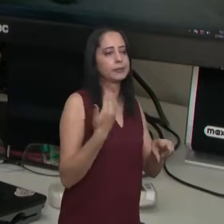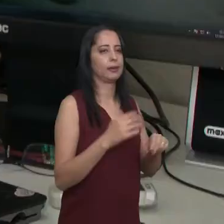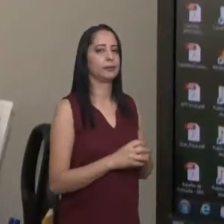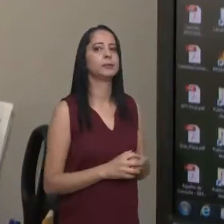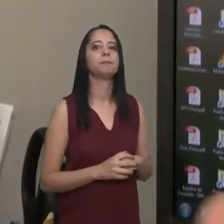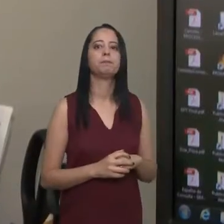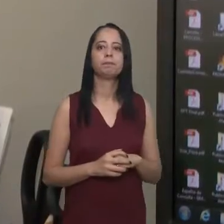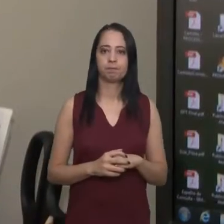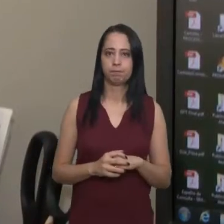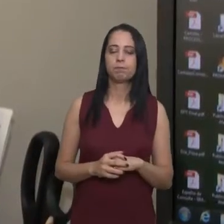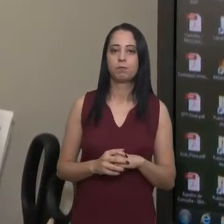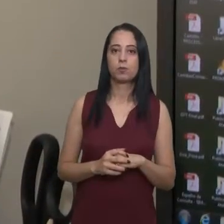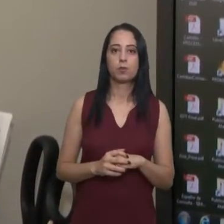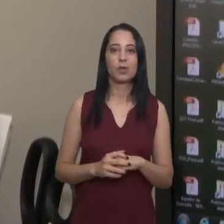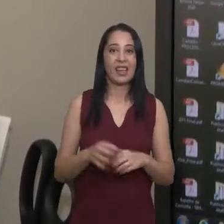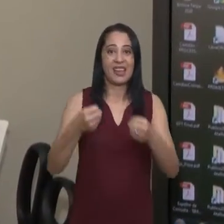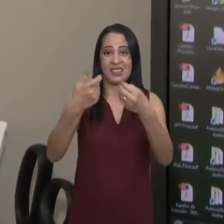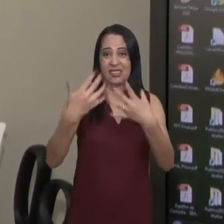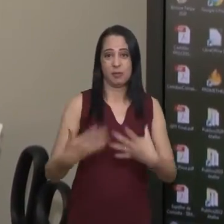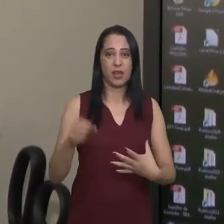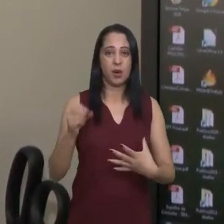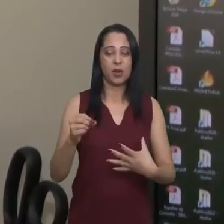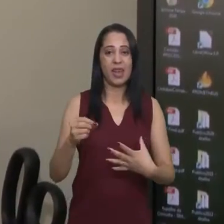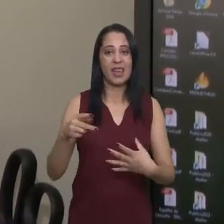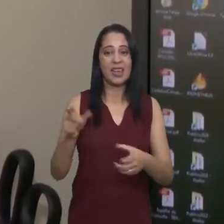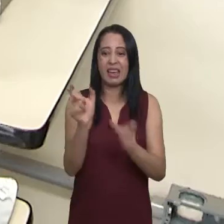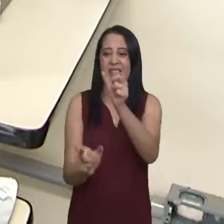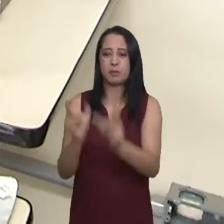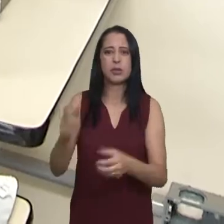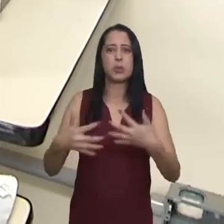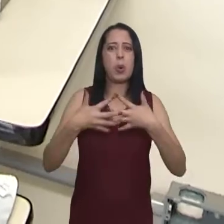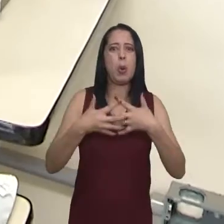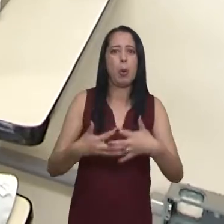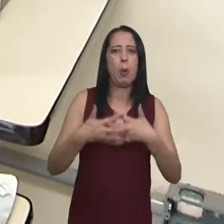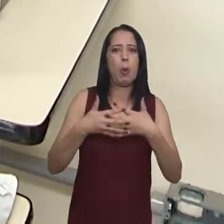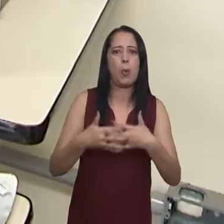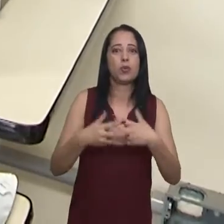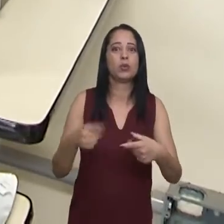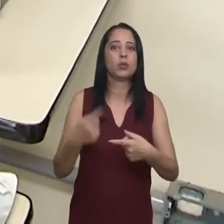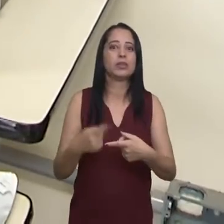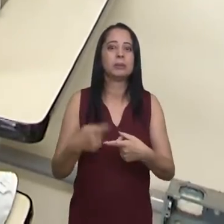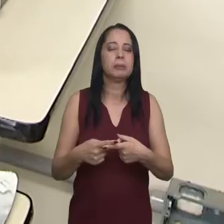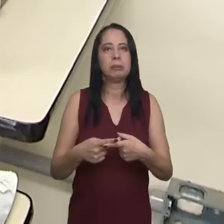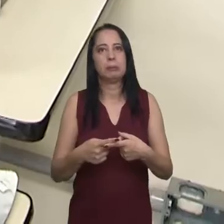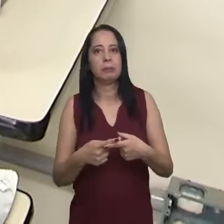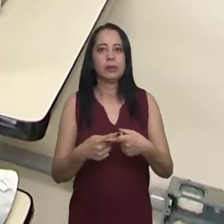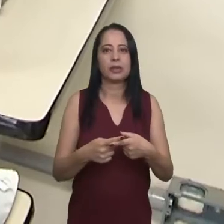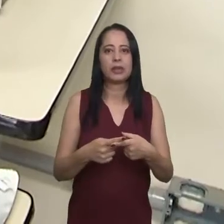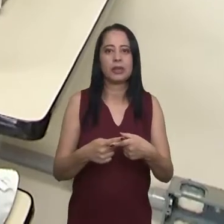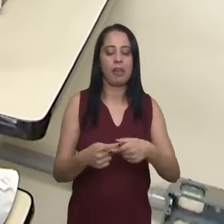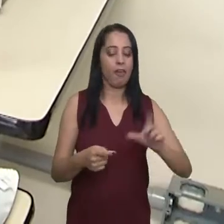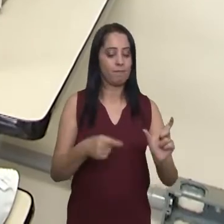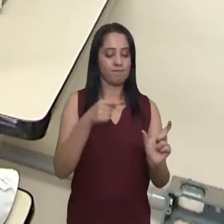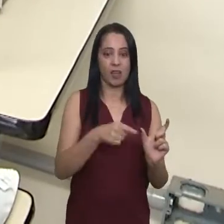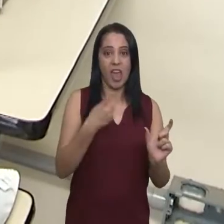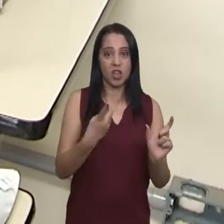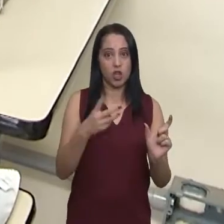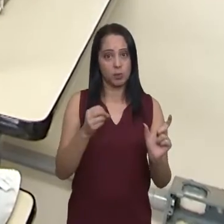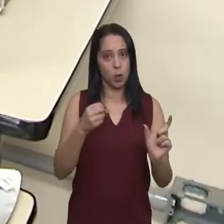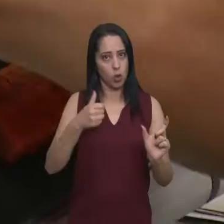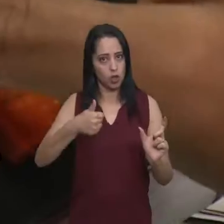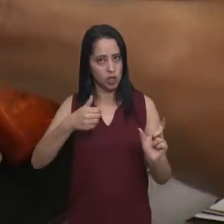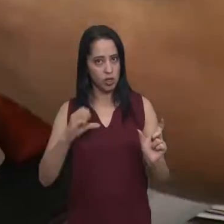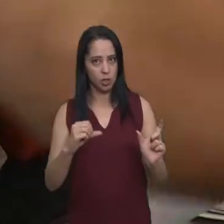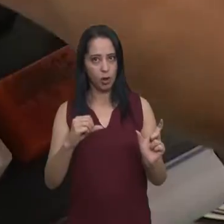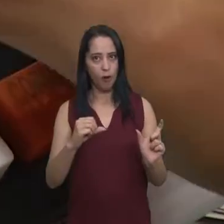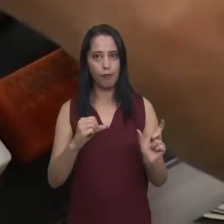na revisão. Moratori explica que a confusão entre os eleitores acontece porque muitos que não regularizaram o título em